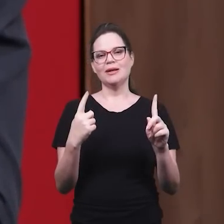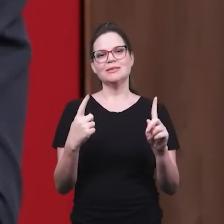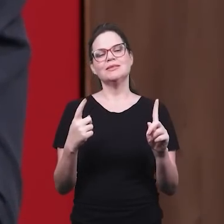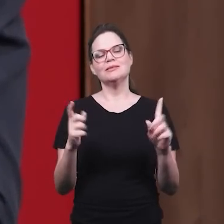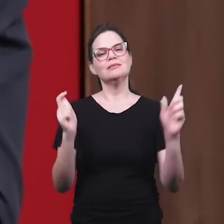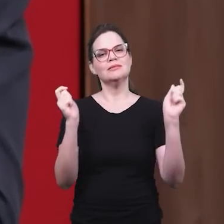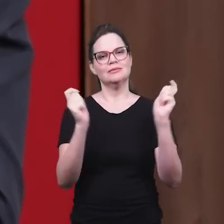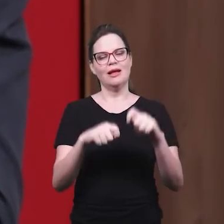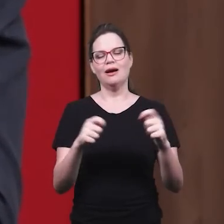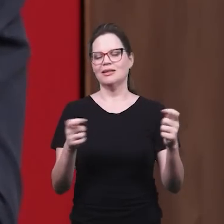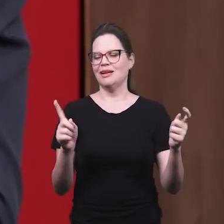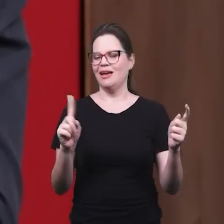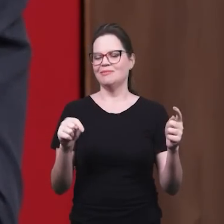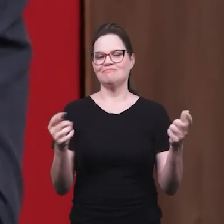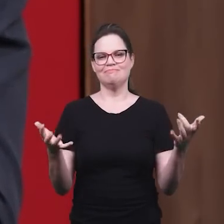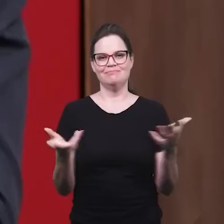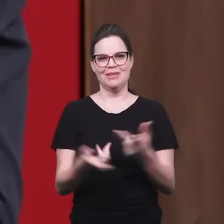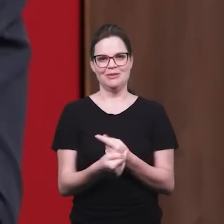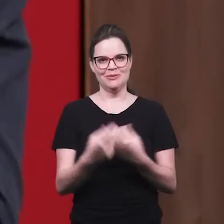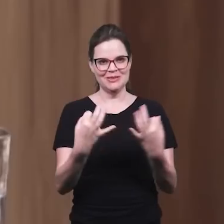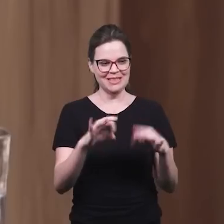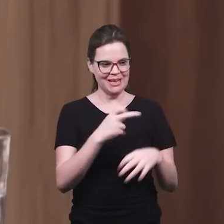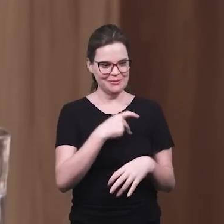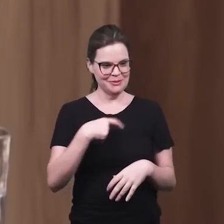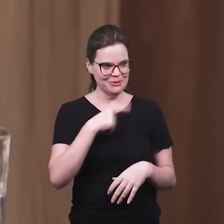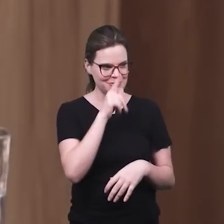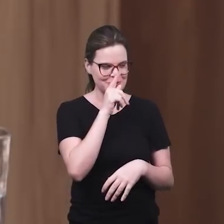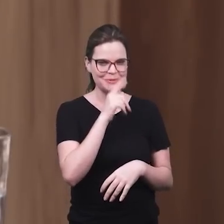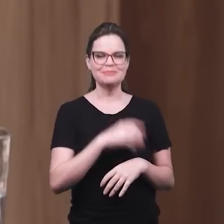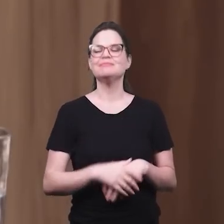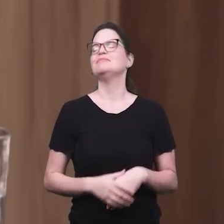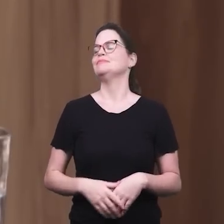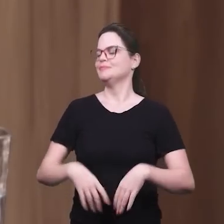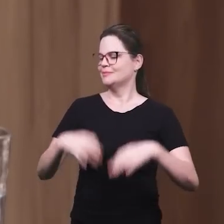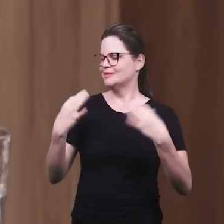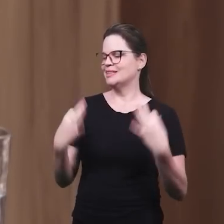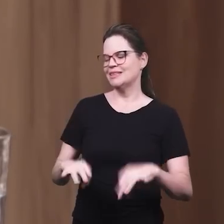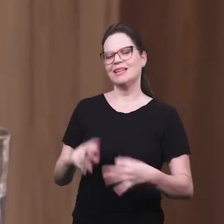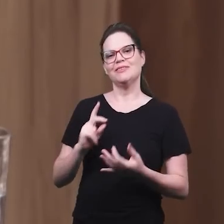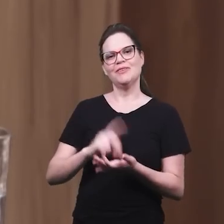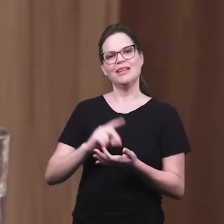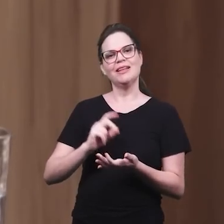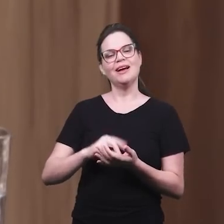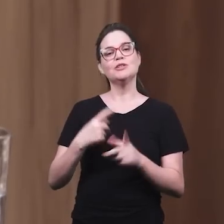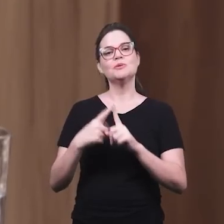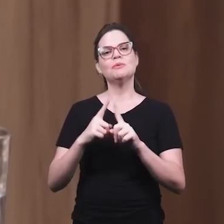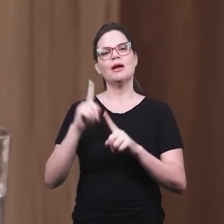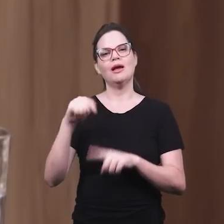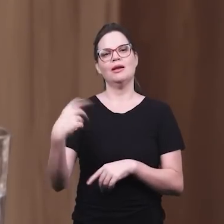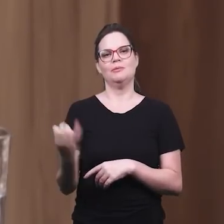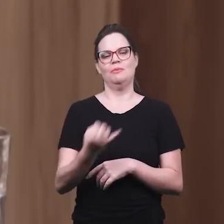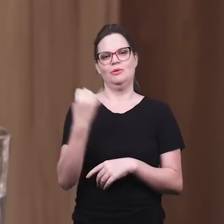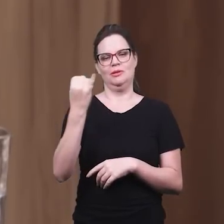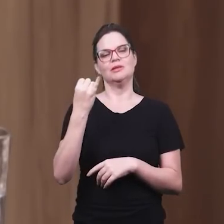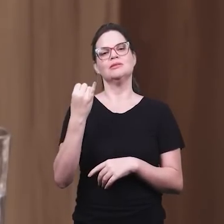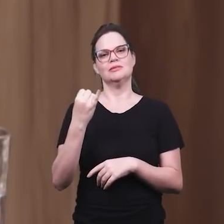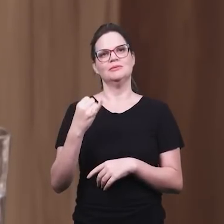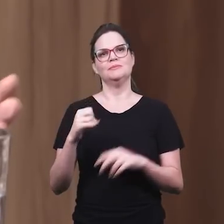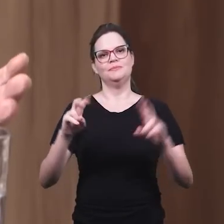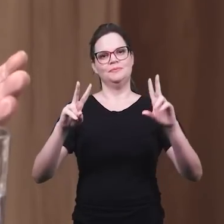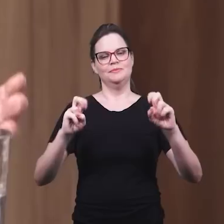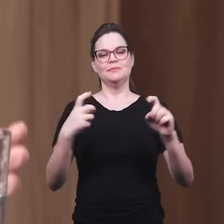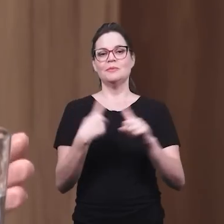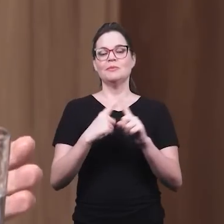mas que é algo maravilhoso, não é, pastor Gilson? Muito bem, William. Realmente é importante esse aspecto, porque